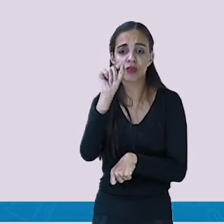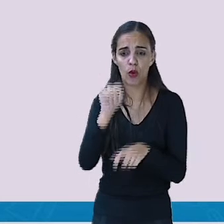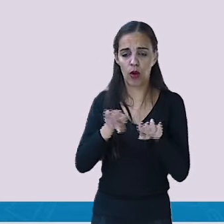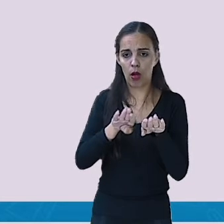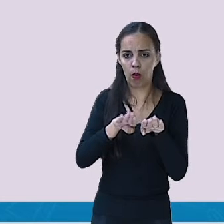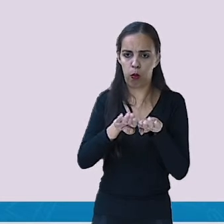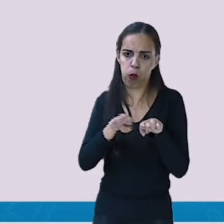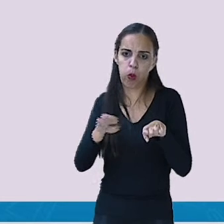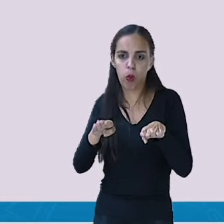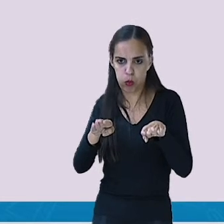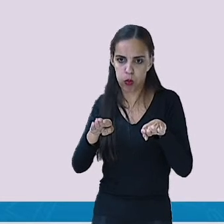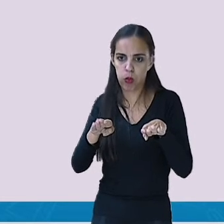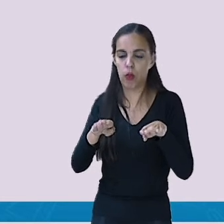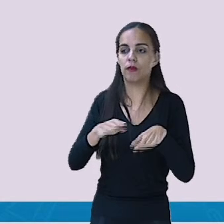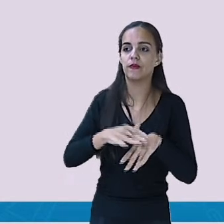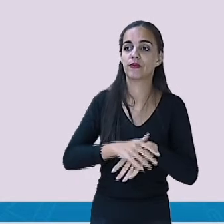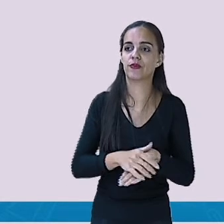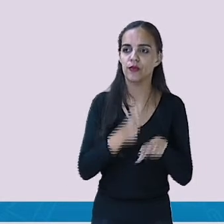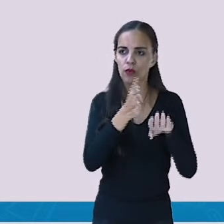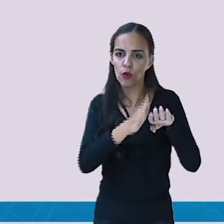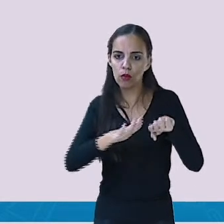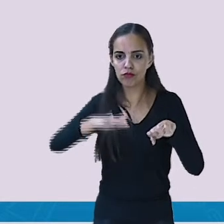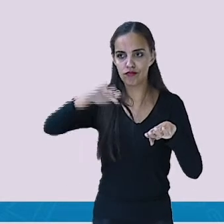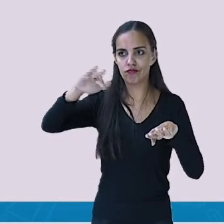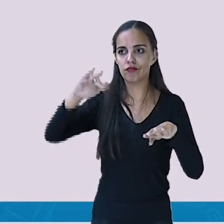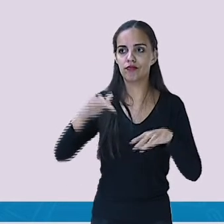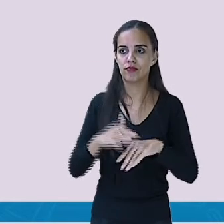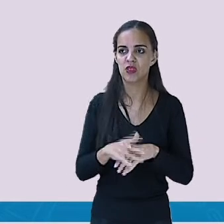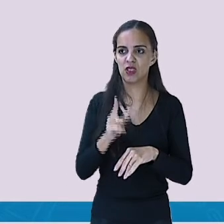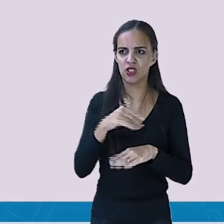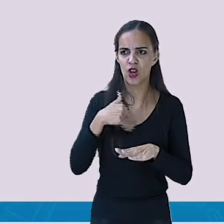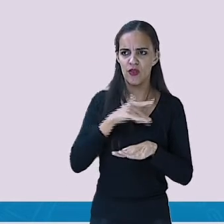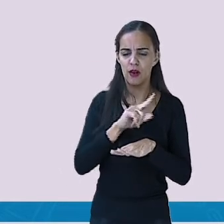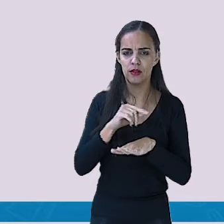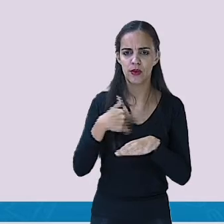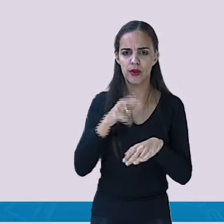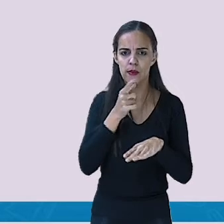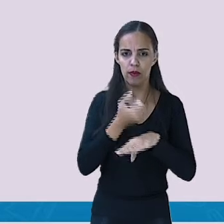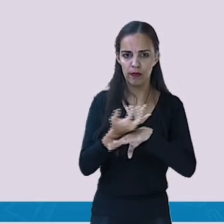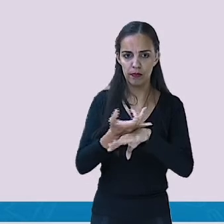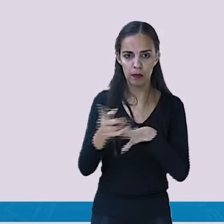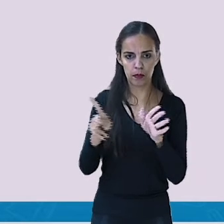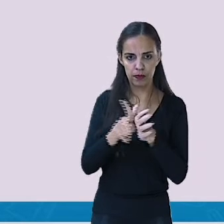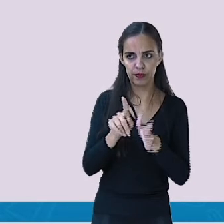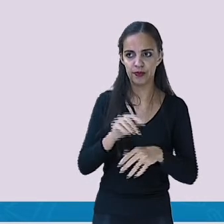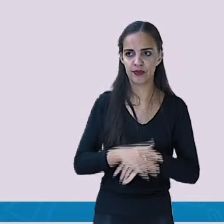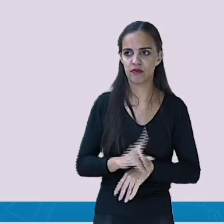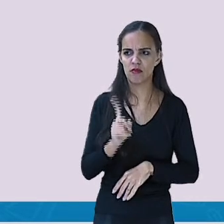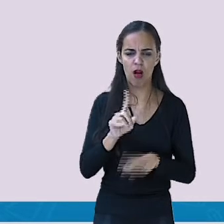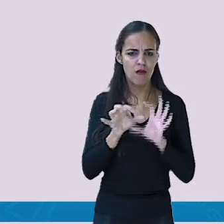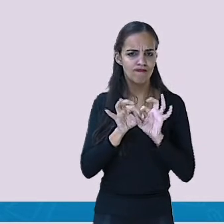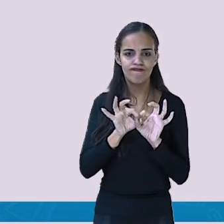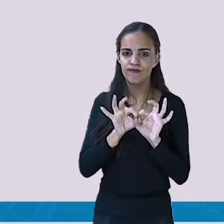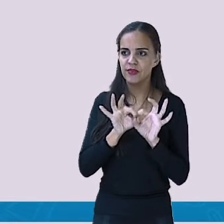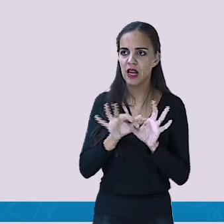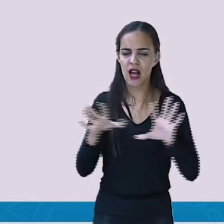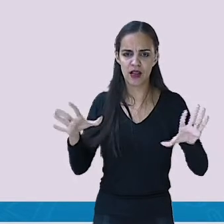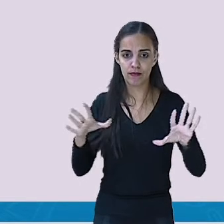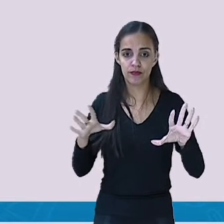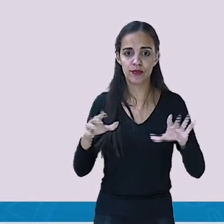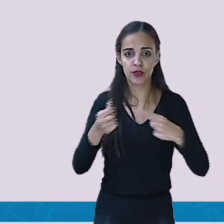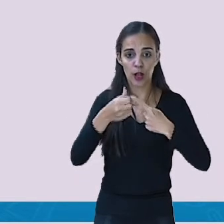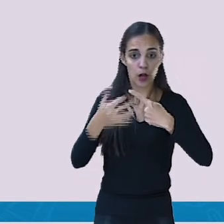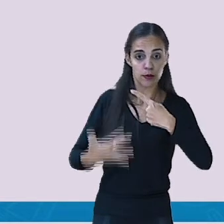então é importante que o solo tenha sempre uma cobertura vegetal. Eu não devo